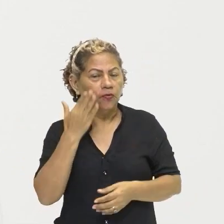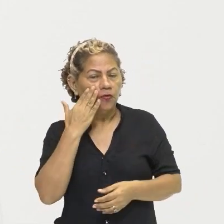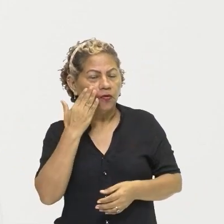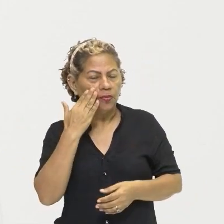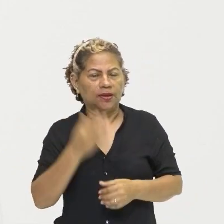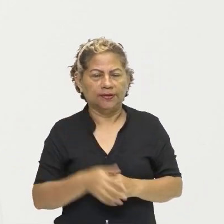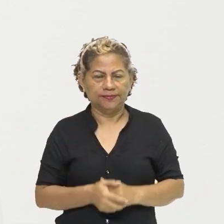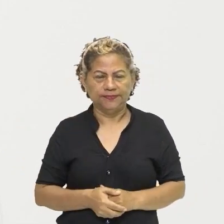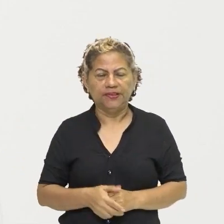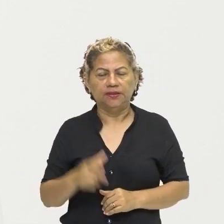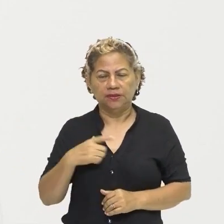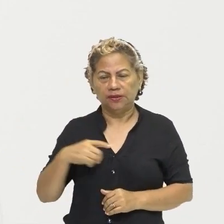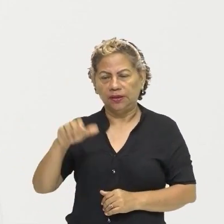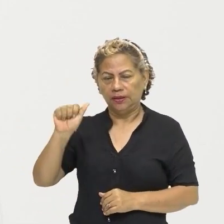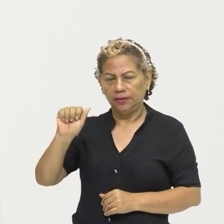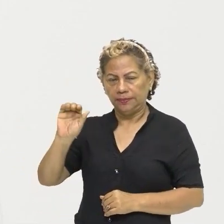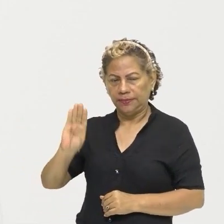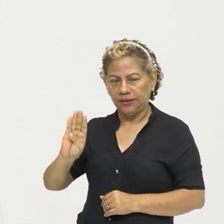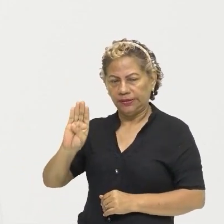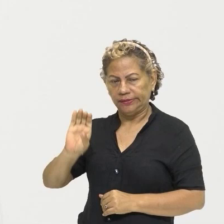as alternativas.